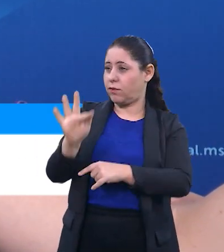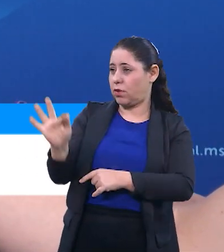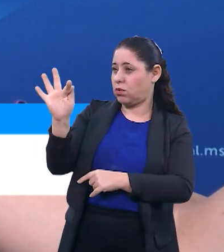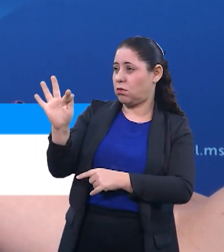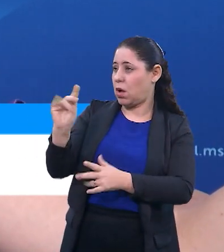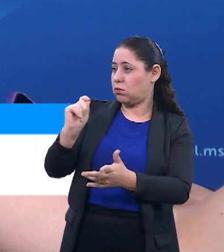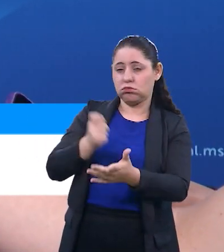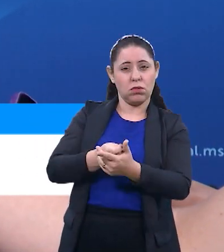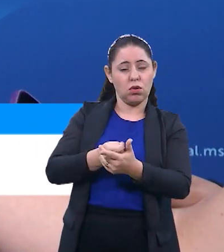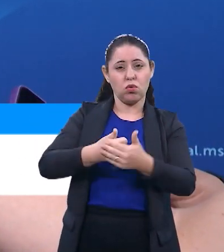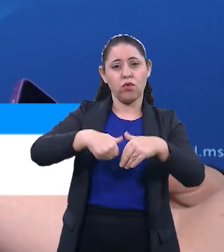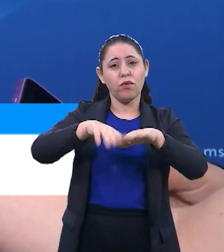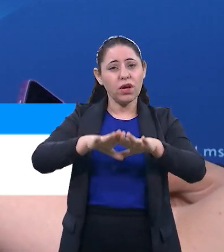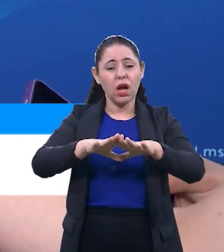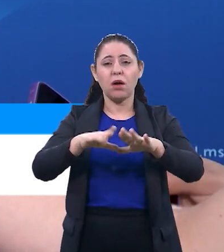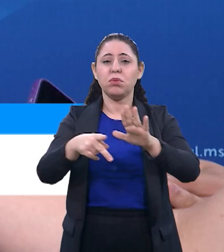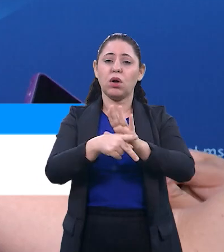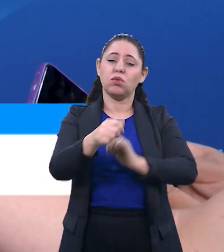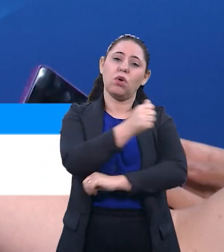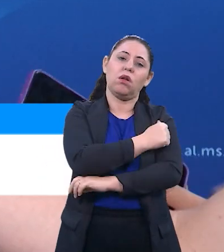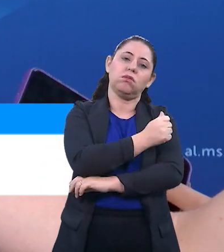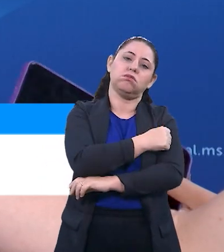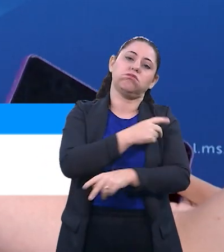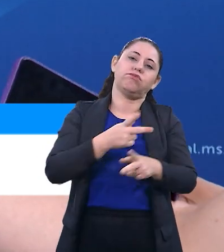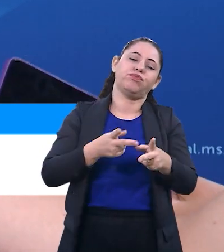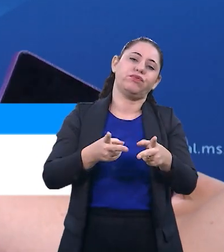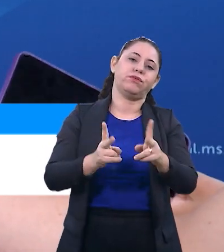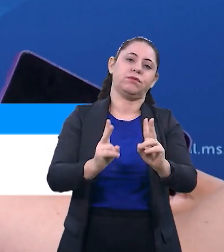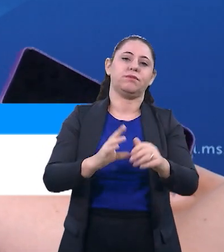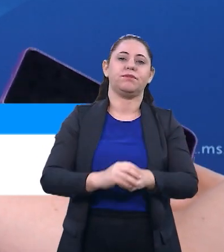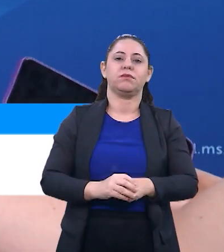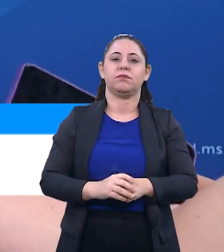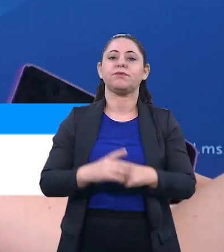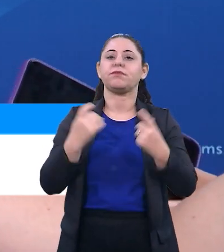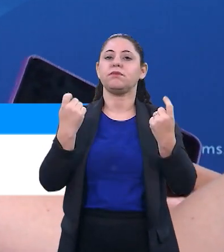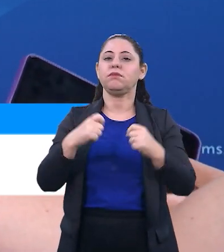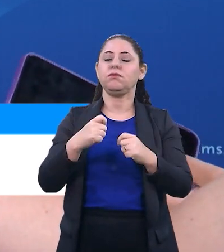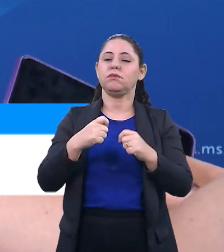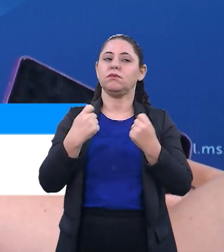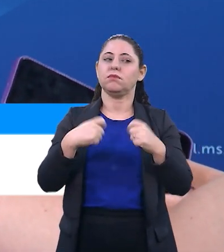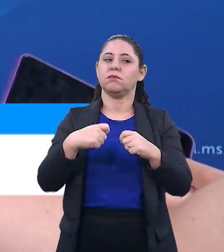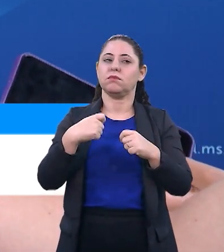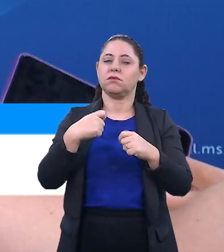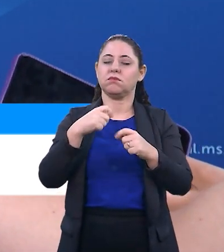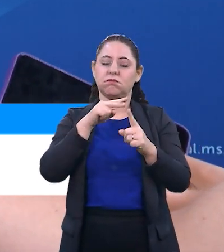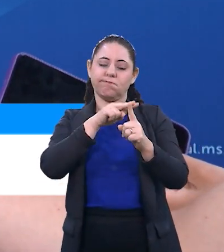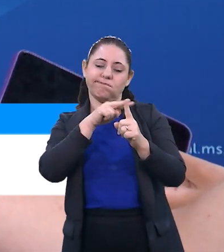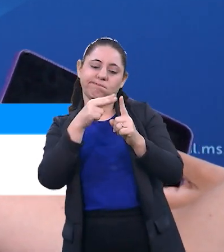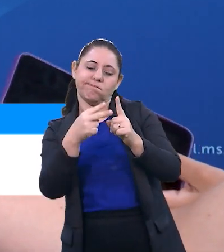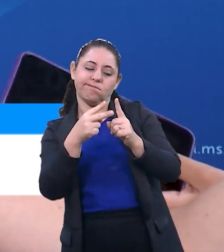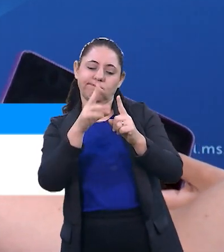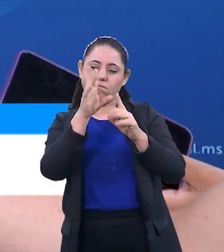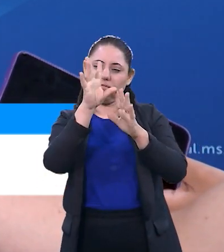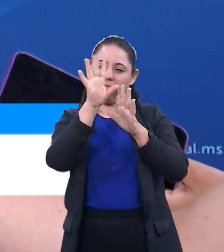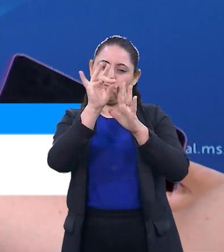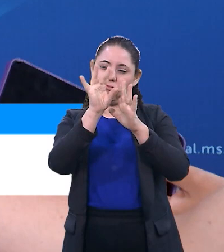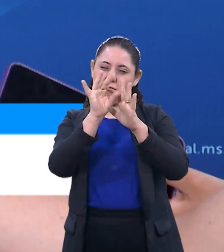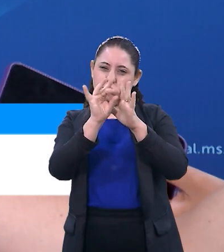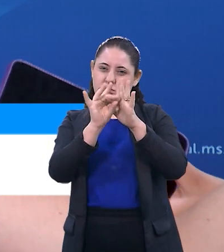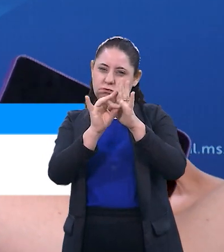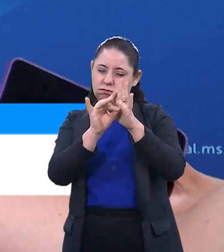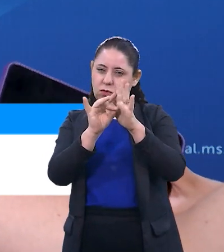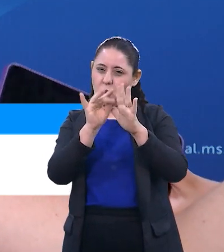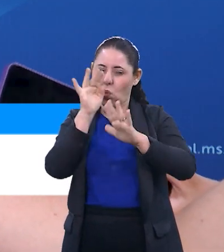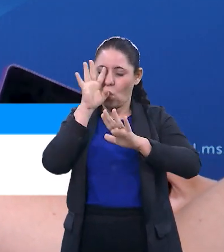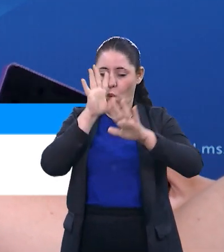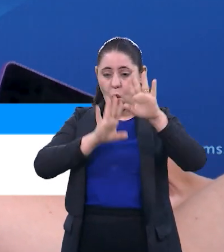resolve o problema da universidade, mas não consegue garantir a permanência do aluno na universidade. Então, o que a gente precisa é olhar com uma complexidade,